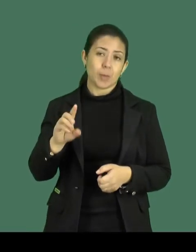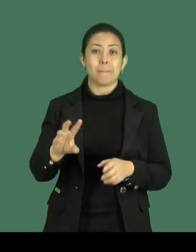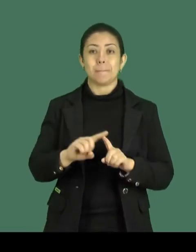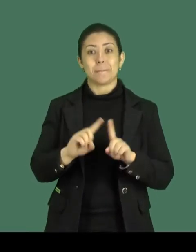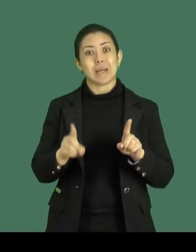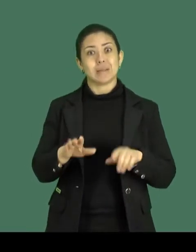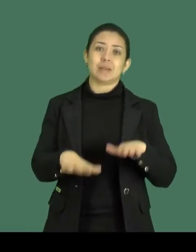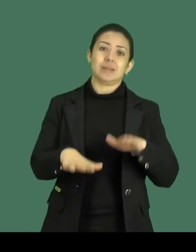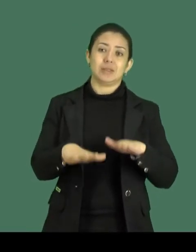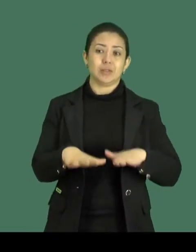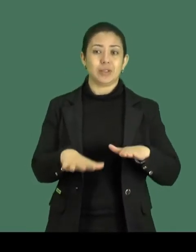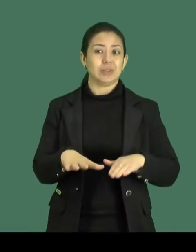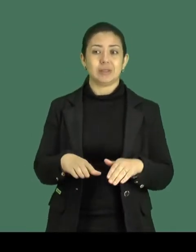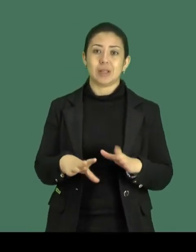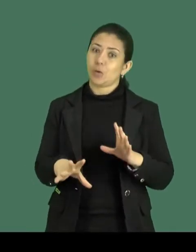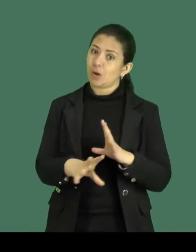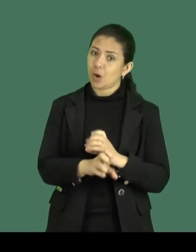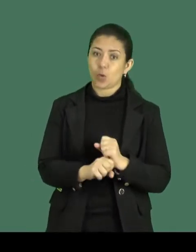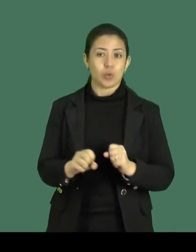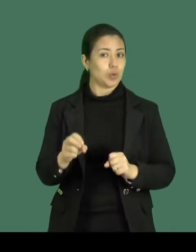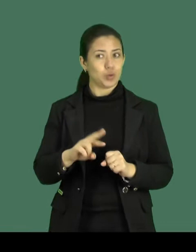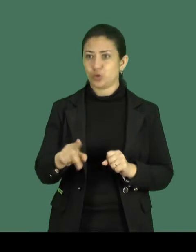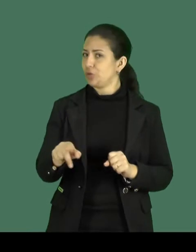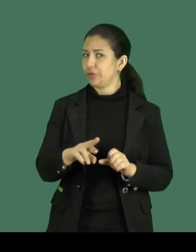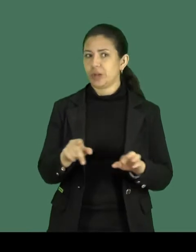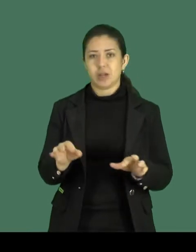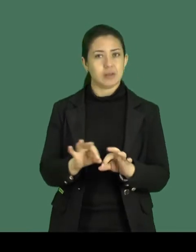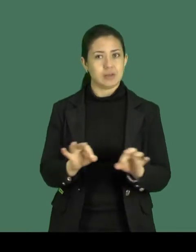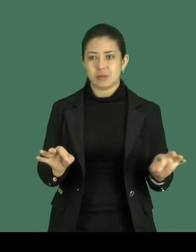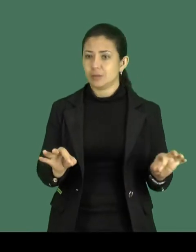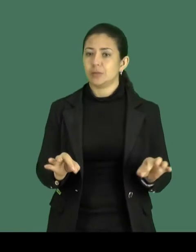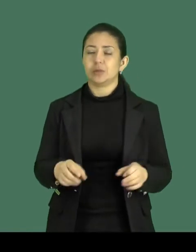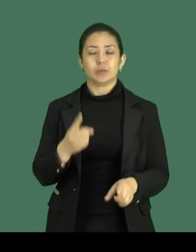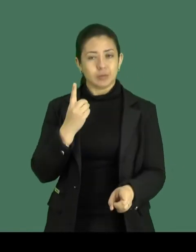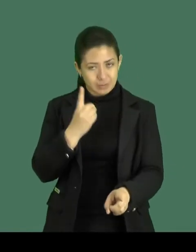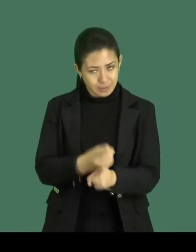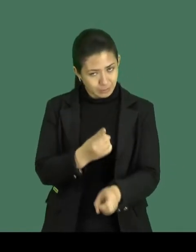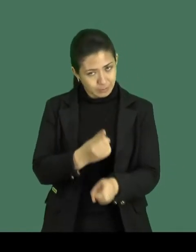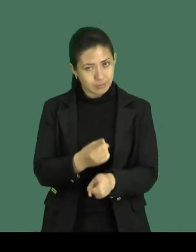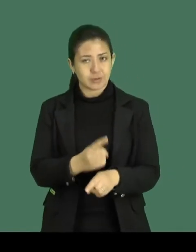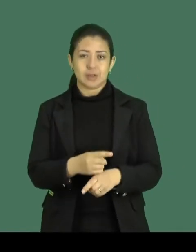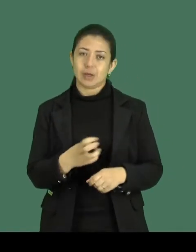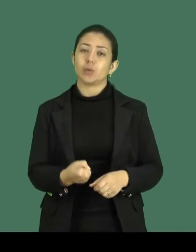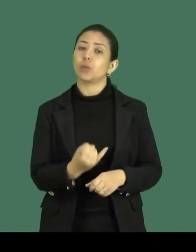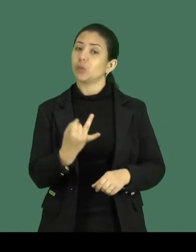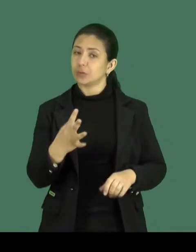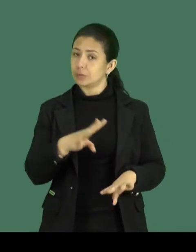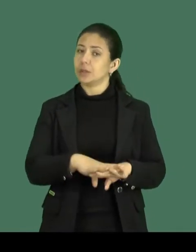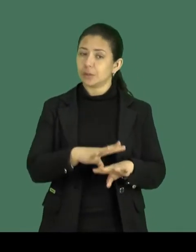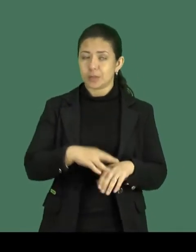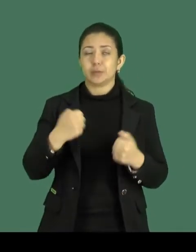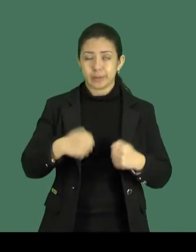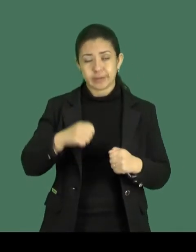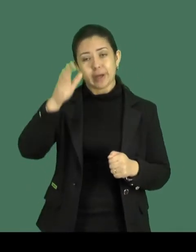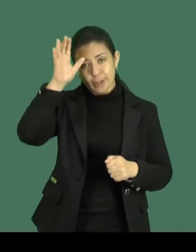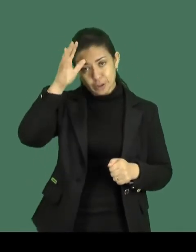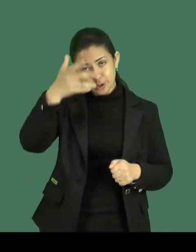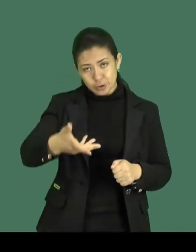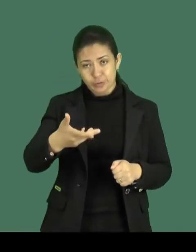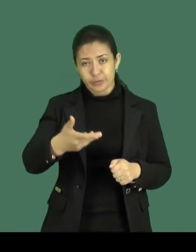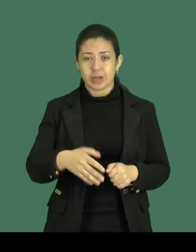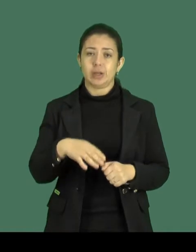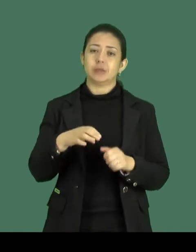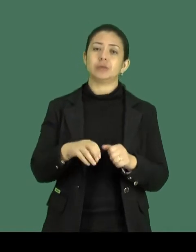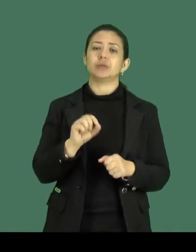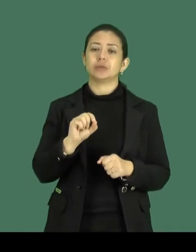Só que às vezes, alguns cálculos não é tão simples você achar esse expoente. Portanto, você resolve